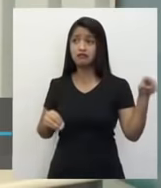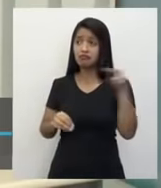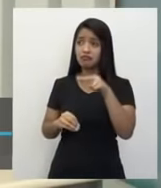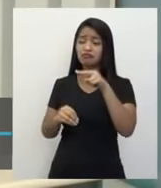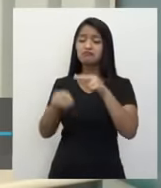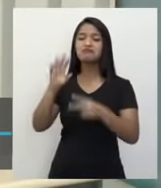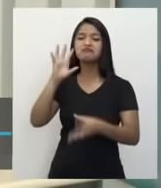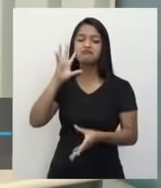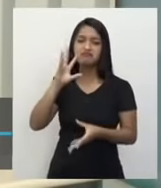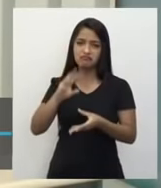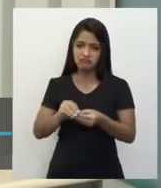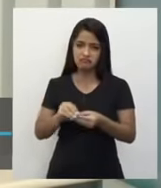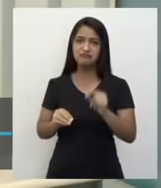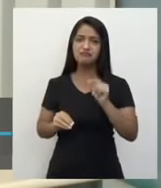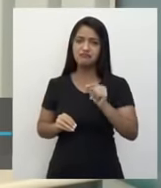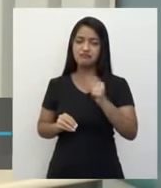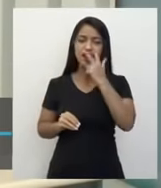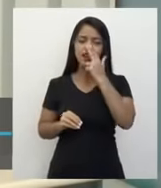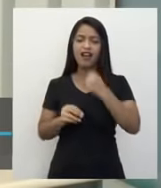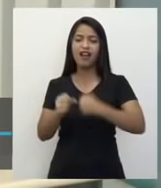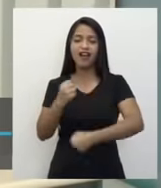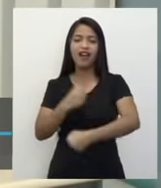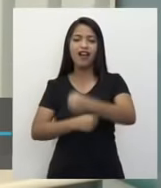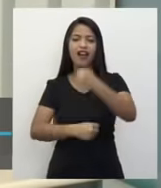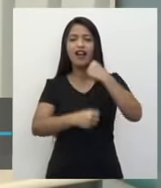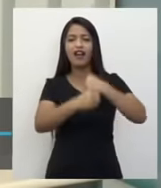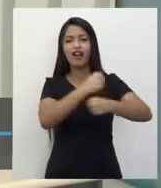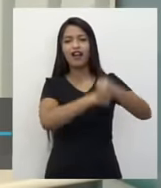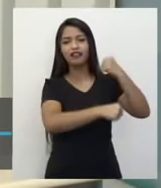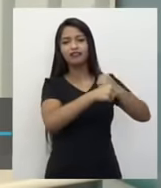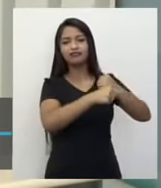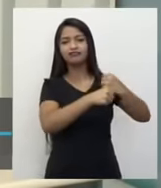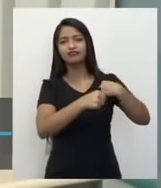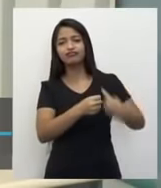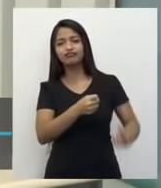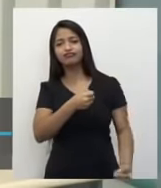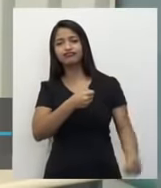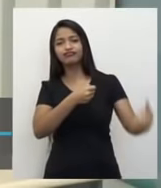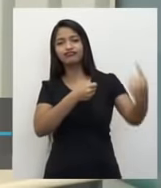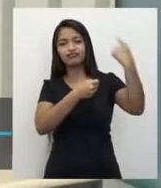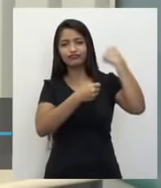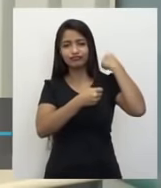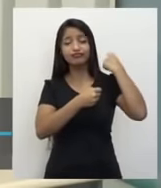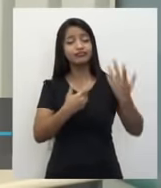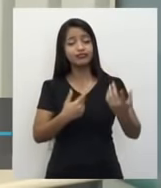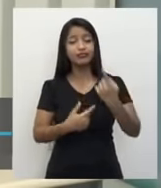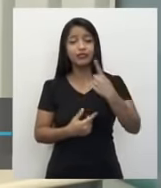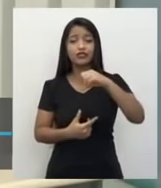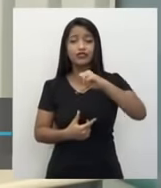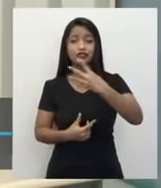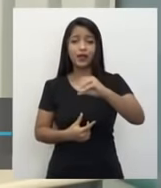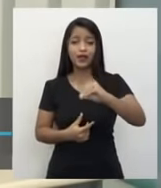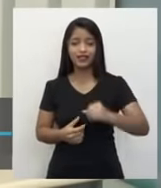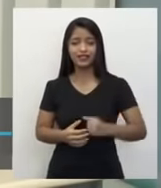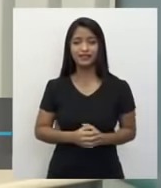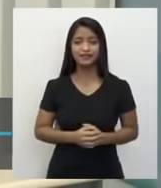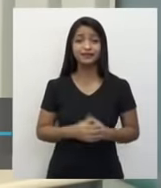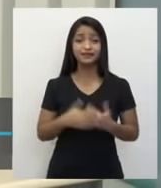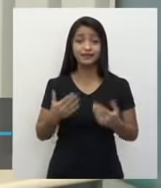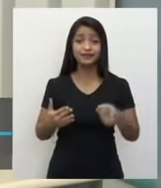tinha regredido no tempo, voltado para 1940. tá? Deixando, assim, é o que eu falo, as evidências